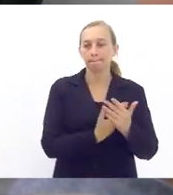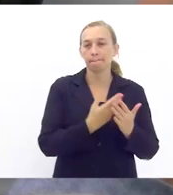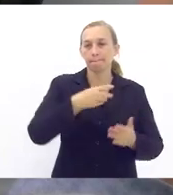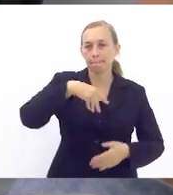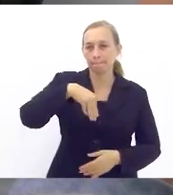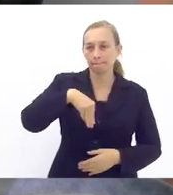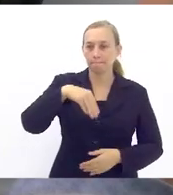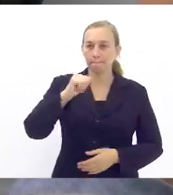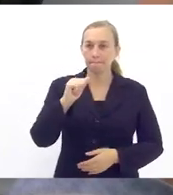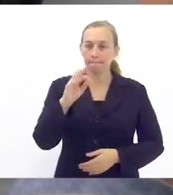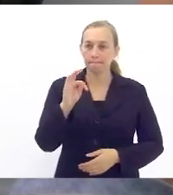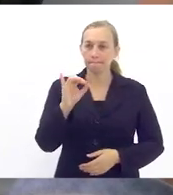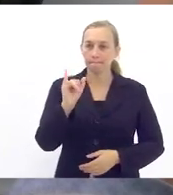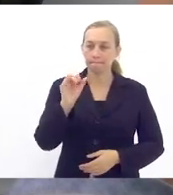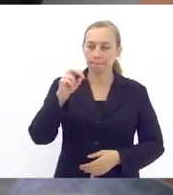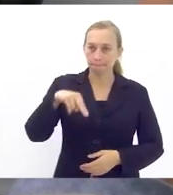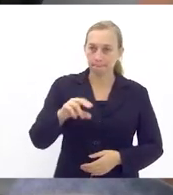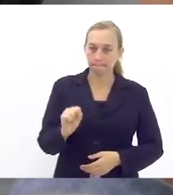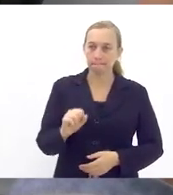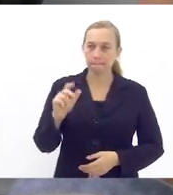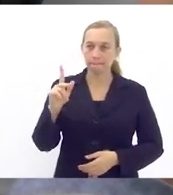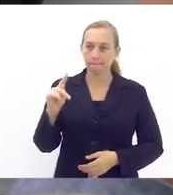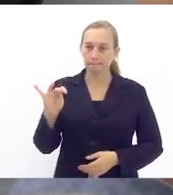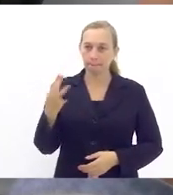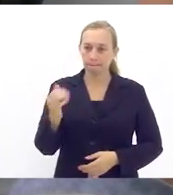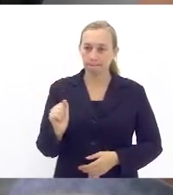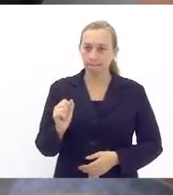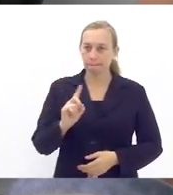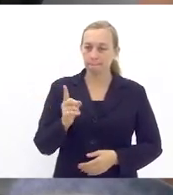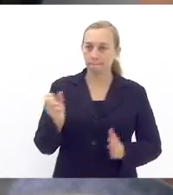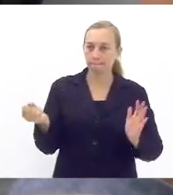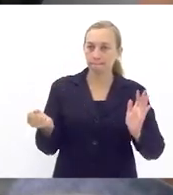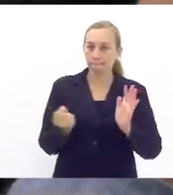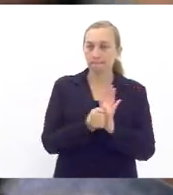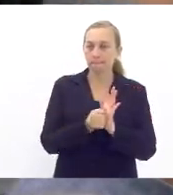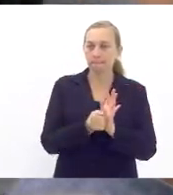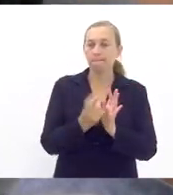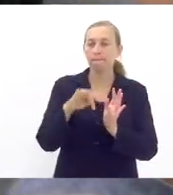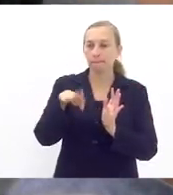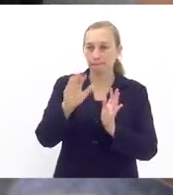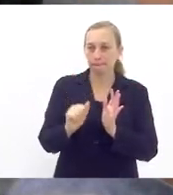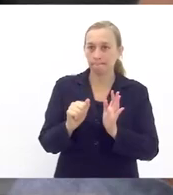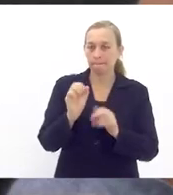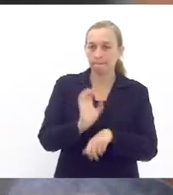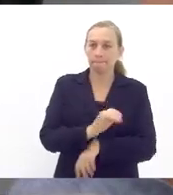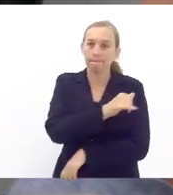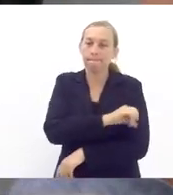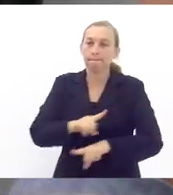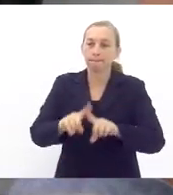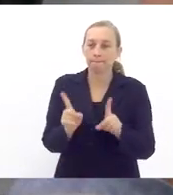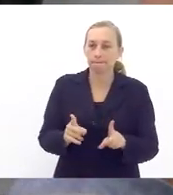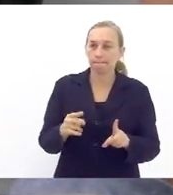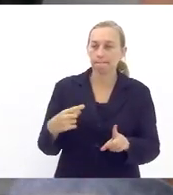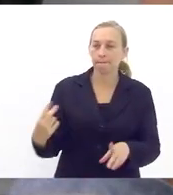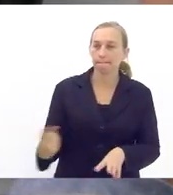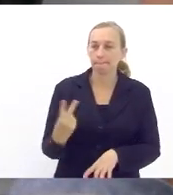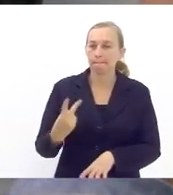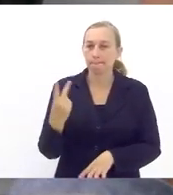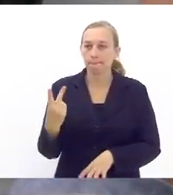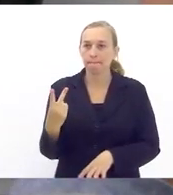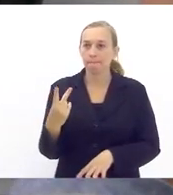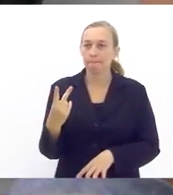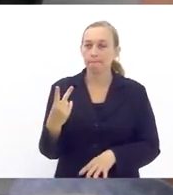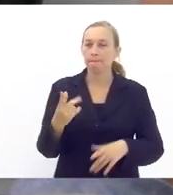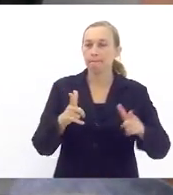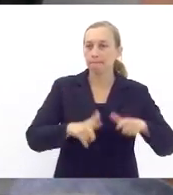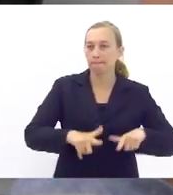Martins Pena ele não é um bem tombado pelo Estado do Rio de Janeiro né mas a preservação do patrimônio cultural ela é uma responsabilidade